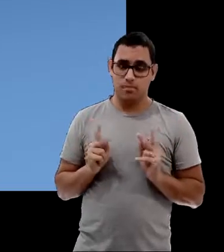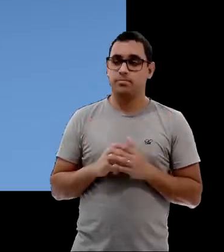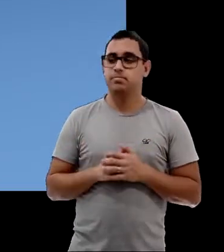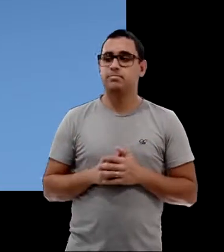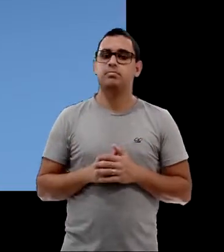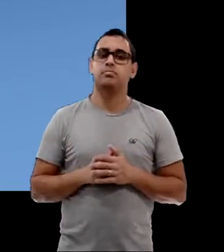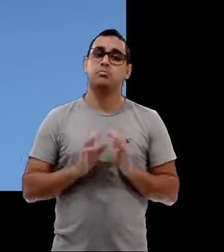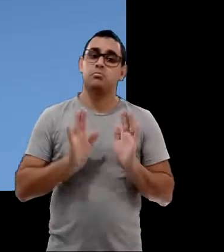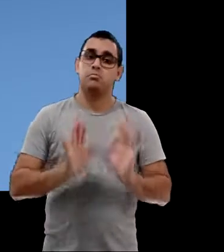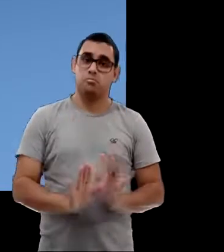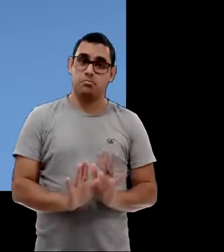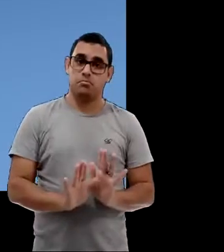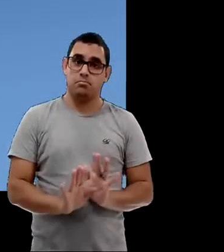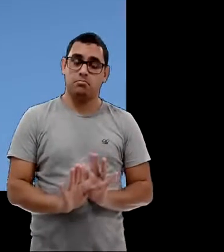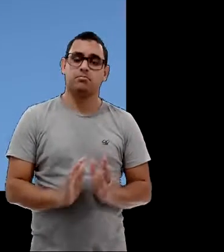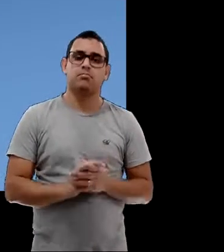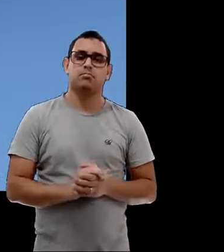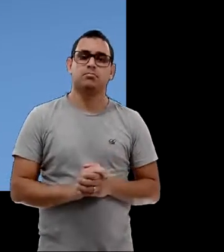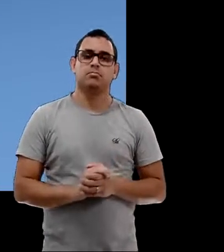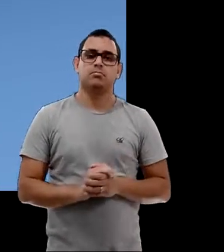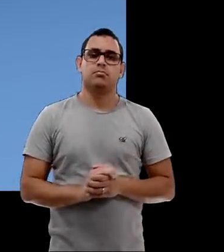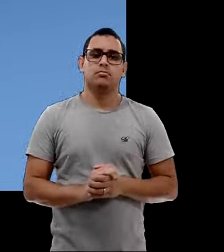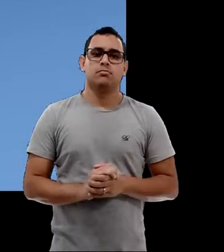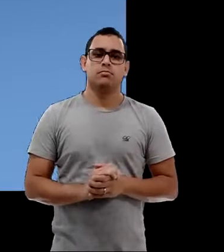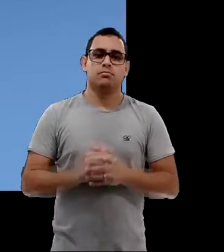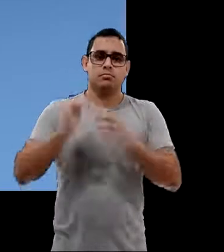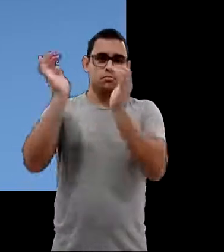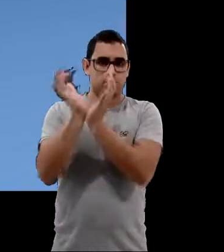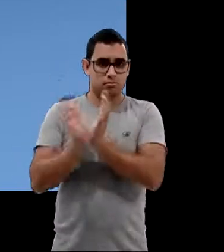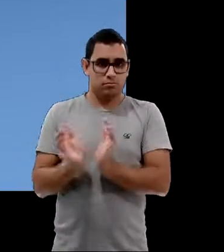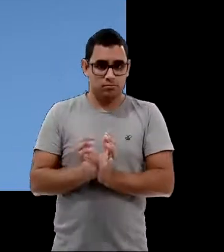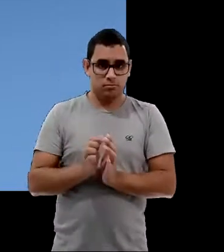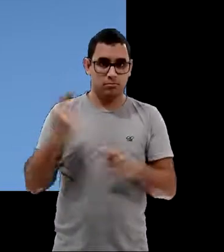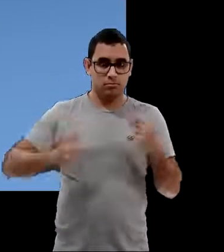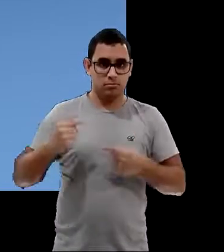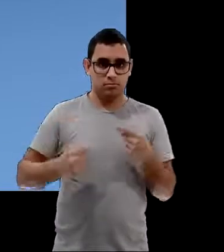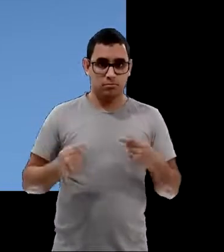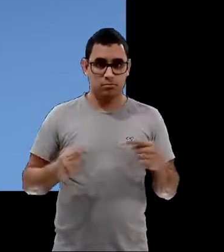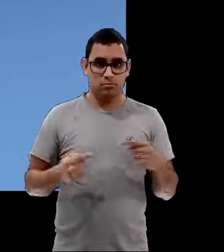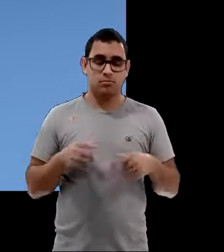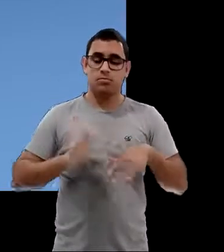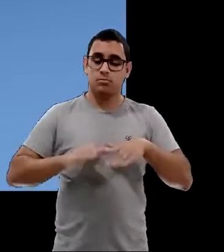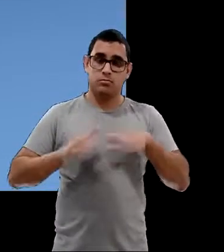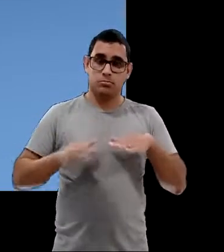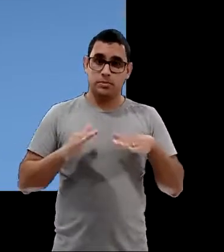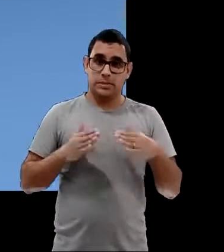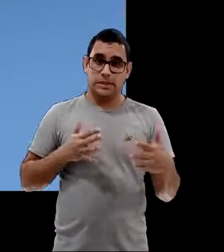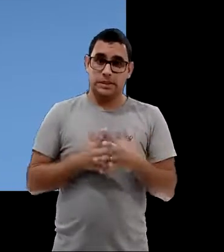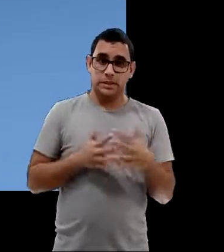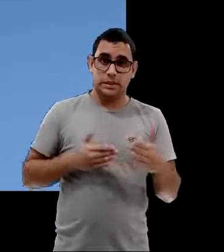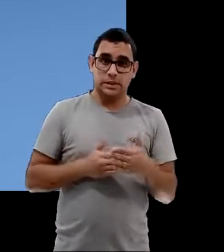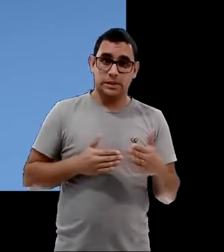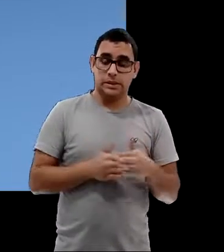do governo do estado. Mas esses poderes, ou esses estratos políticos, às vezes